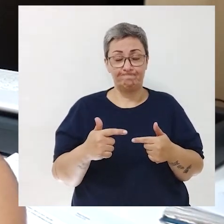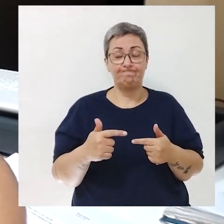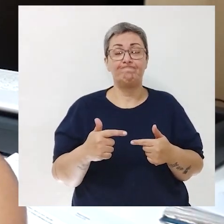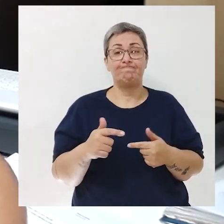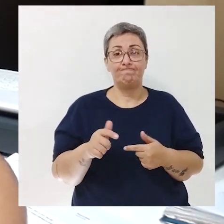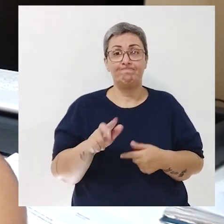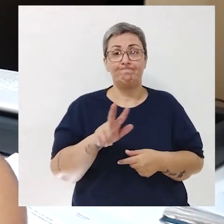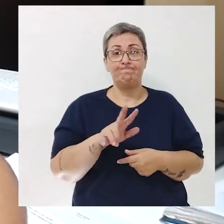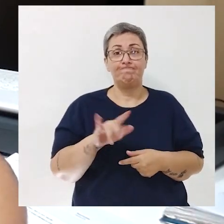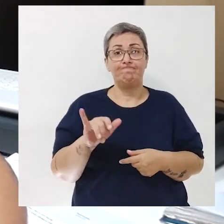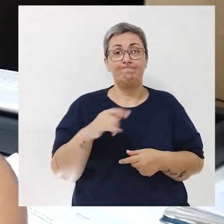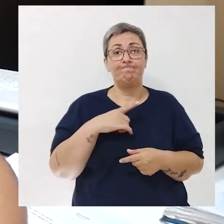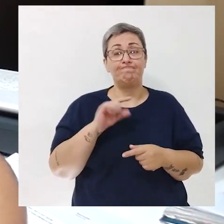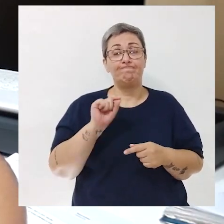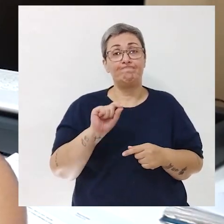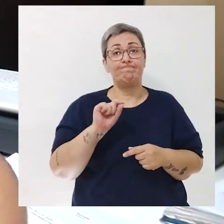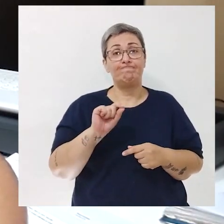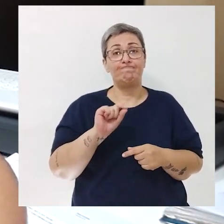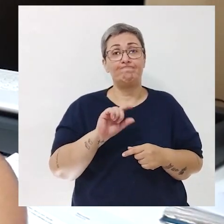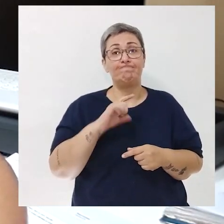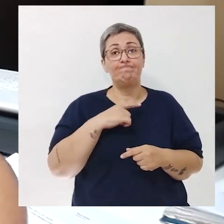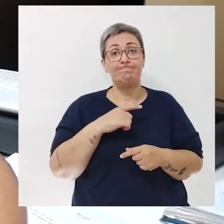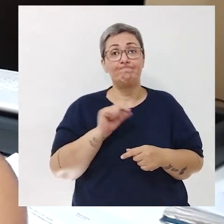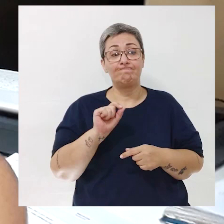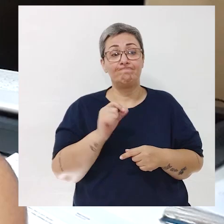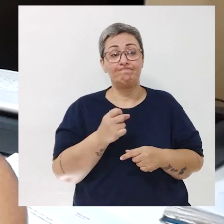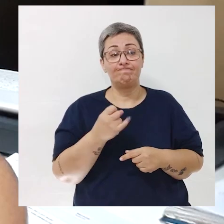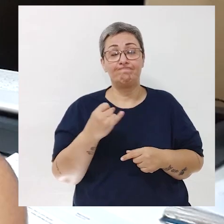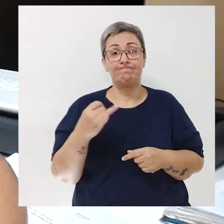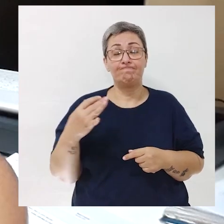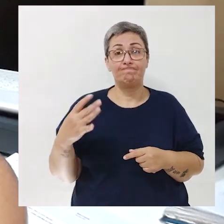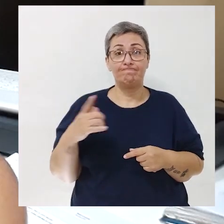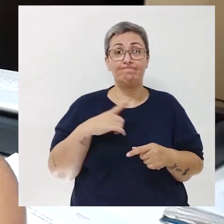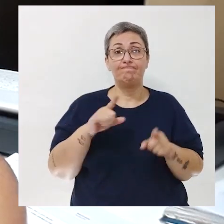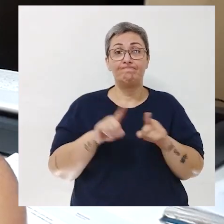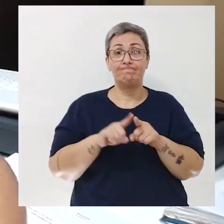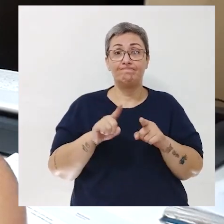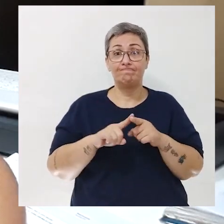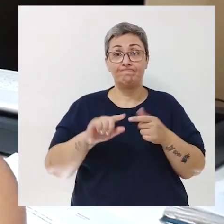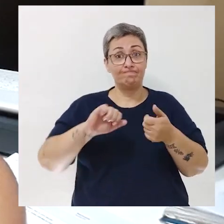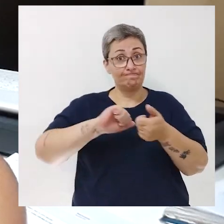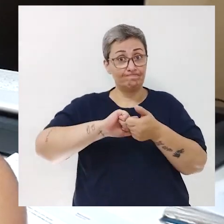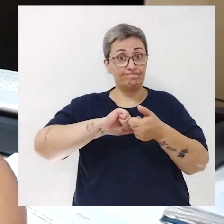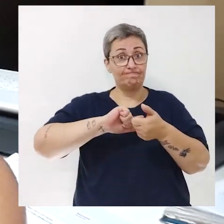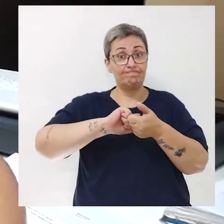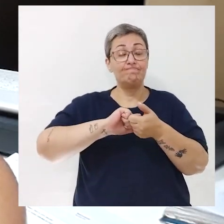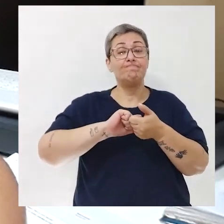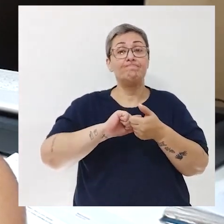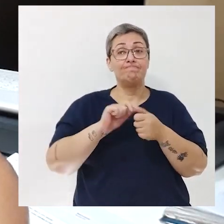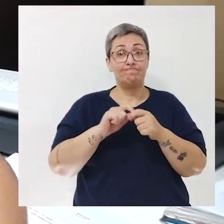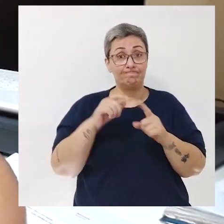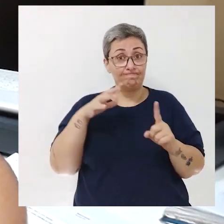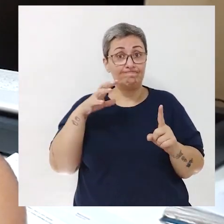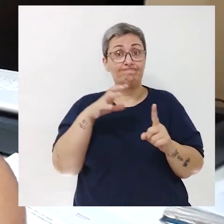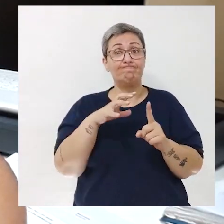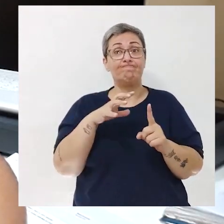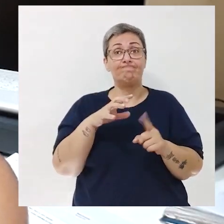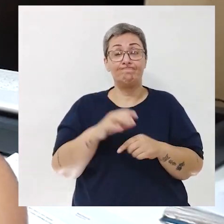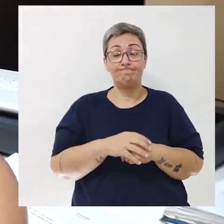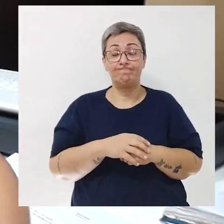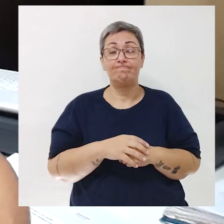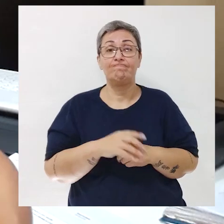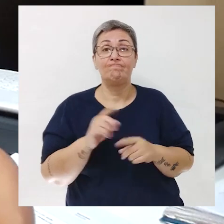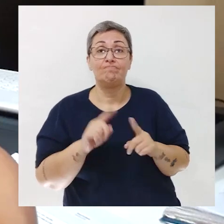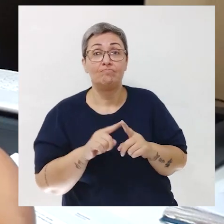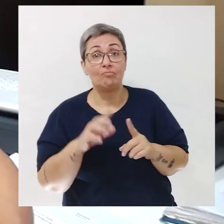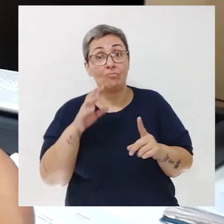ela pode ter sua quantidade e sua qualidade afetada,